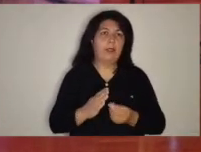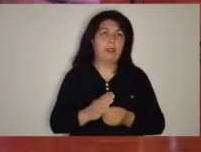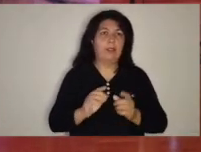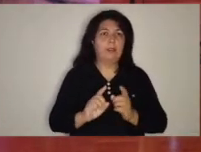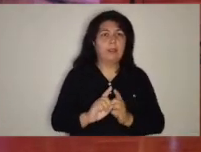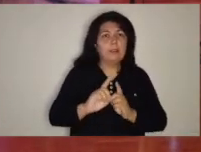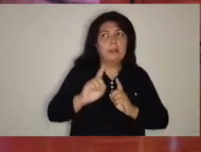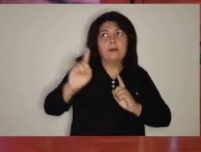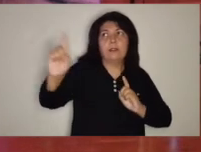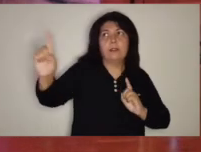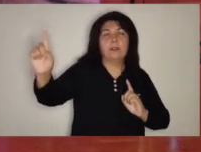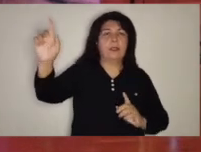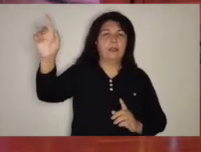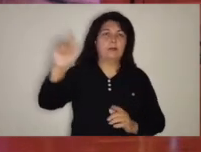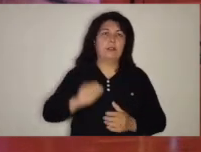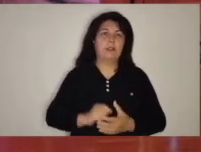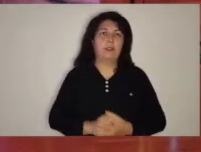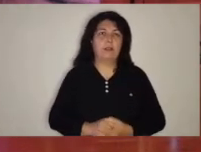placa da igreja.